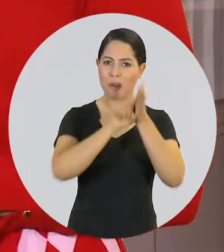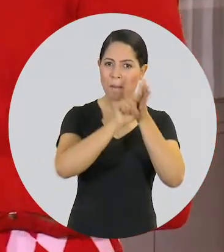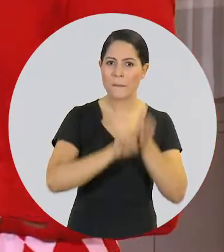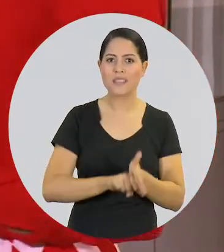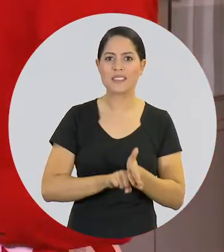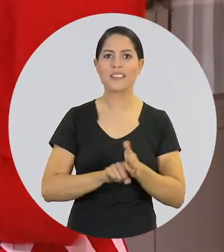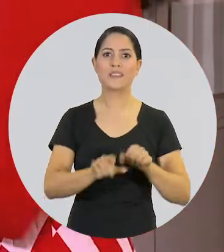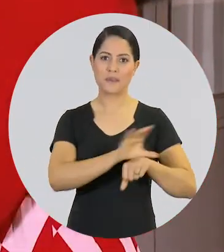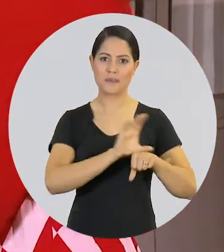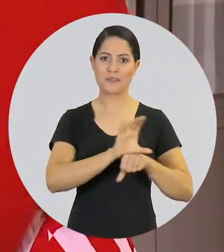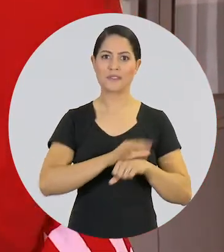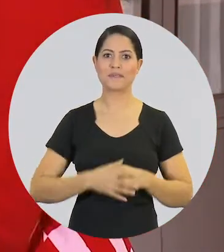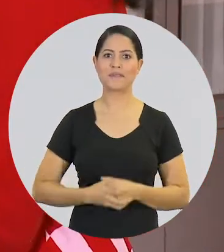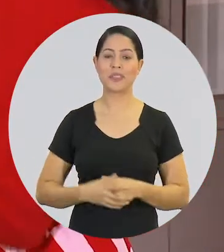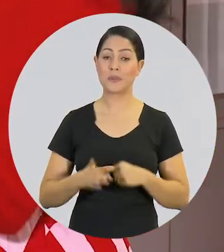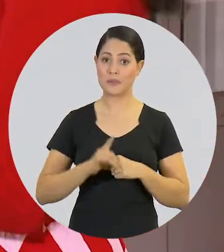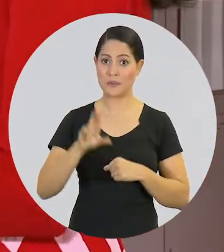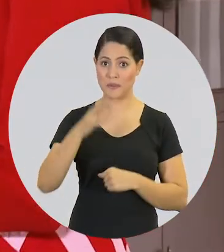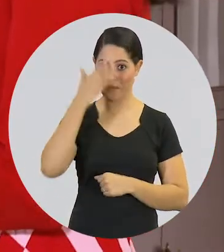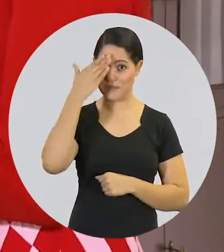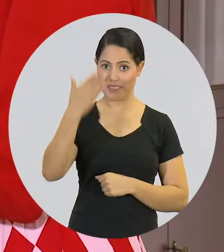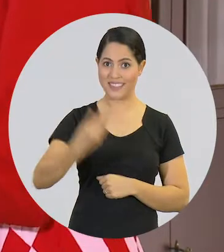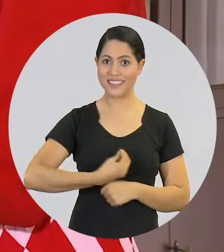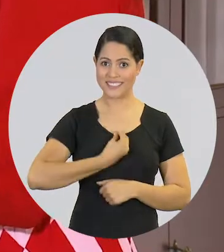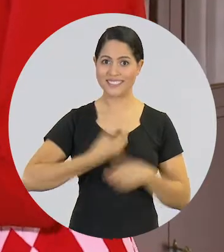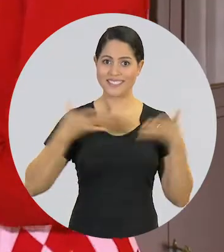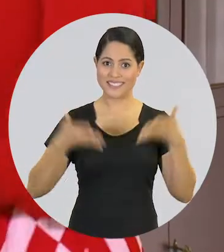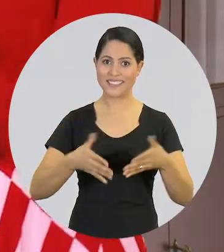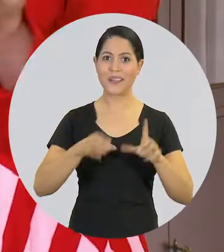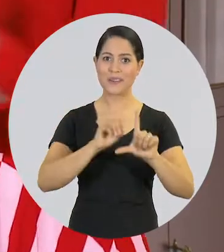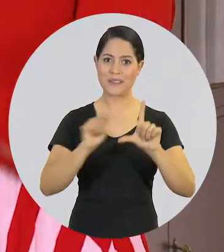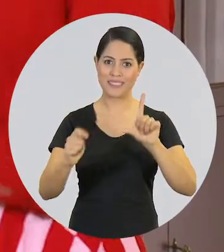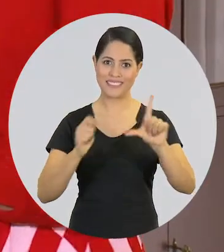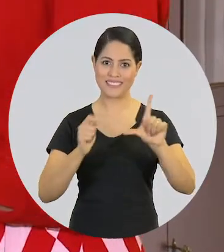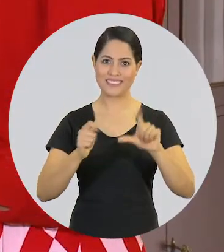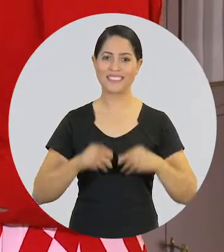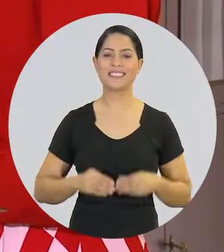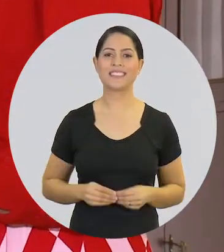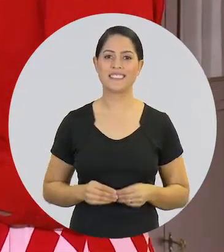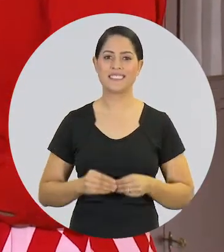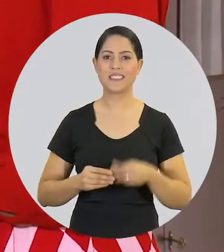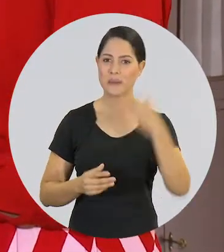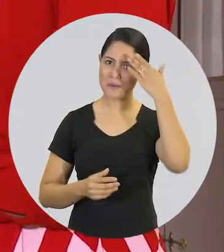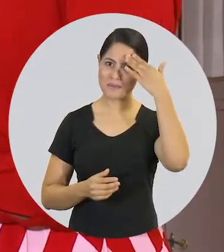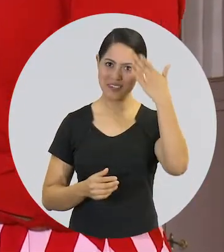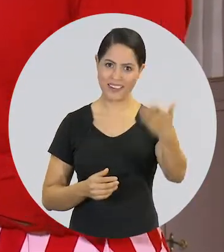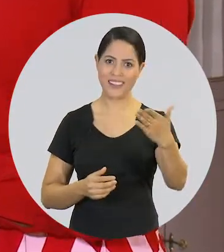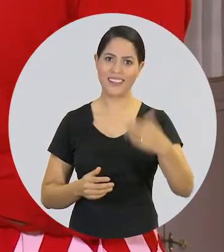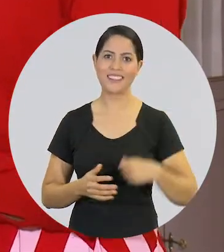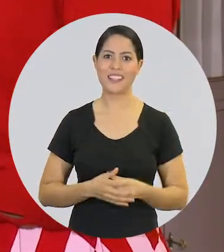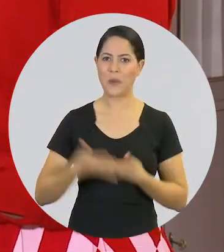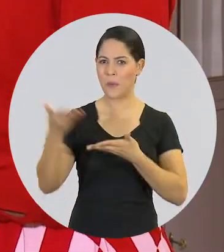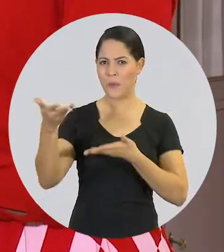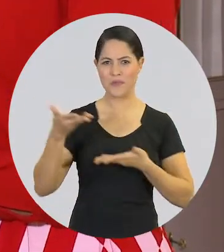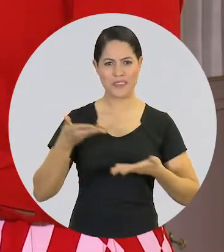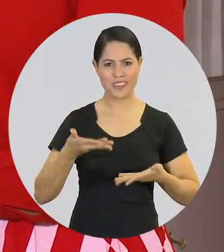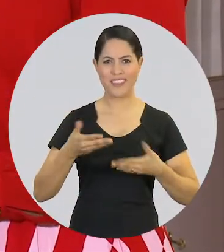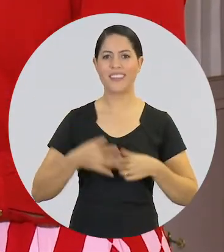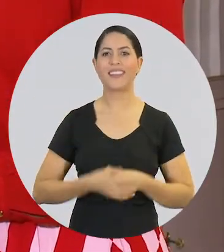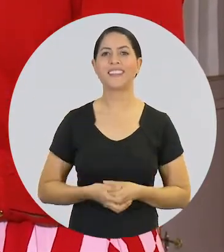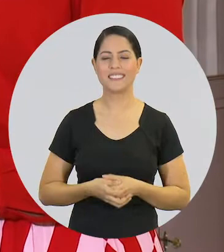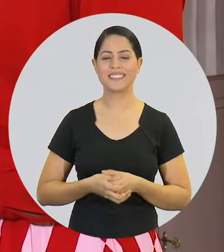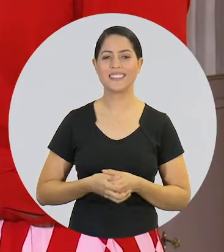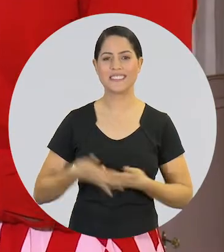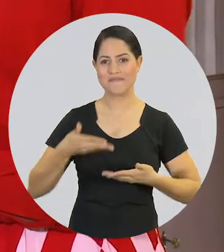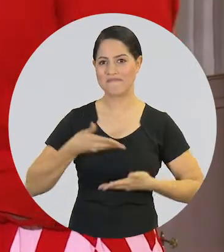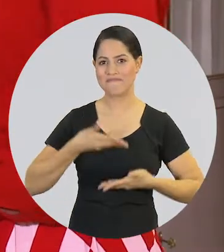Estudos Constitucionais. Dr. Marcos Vinícius, muito obrigada por sua participação conosco aqui no OAB Entrevista. Obrigado pelo convite